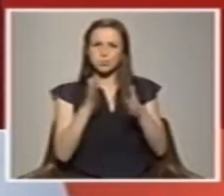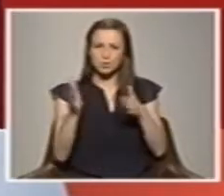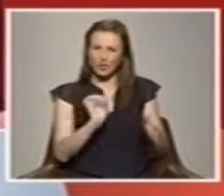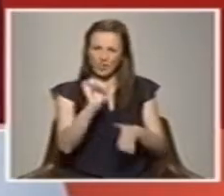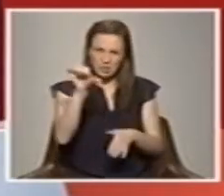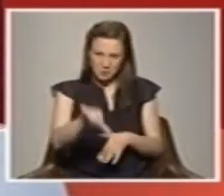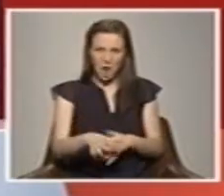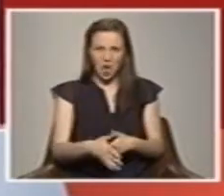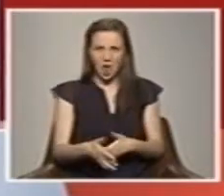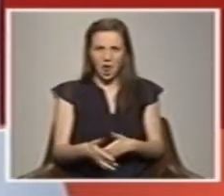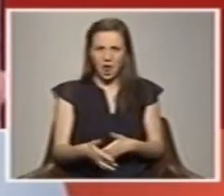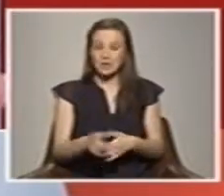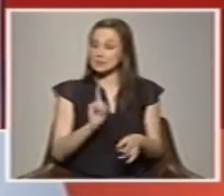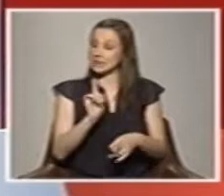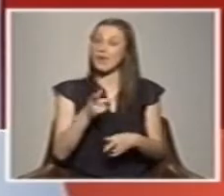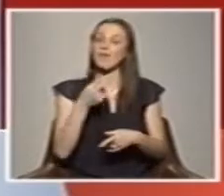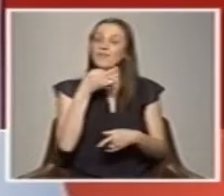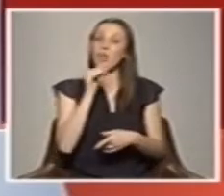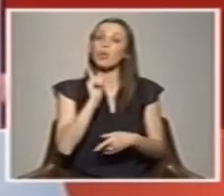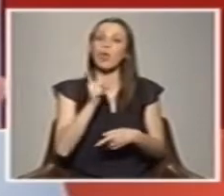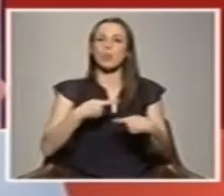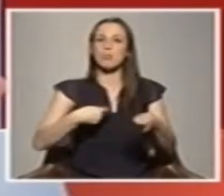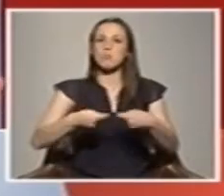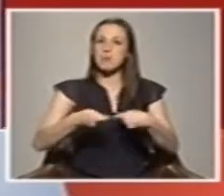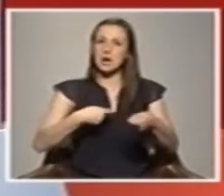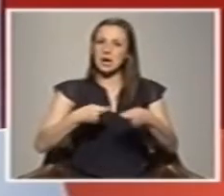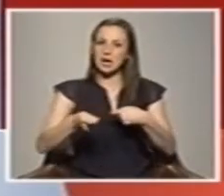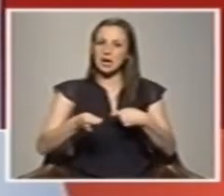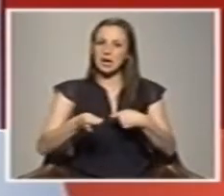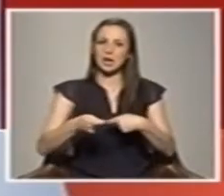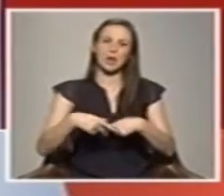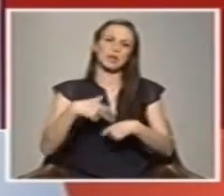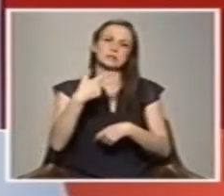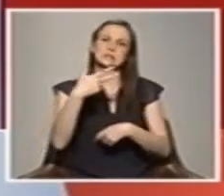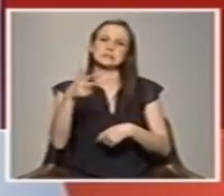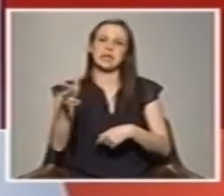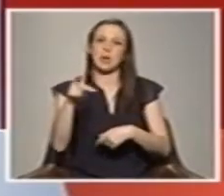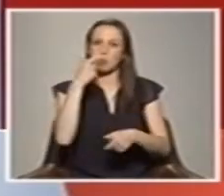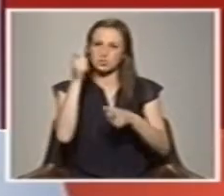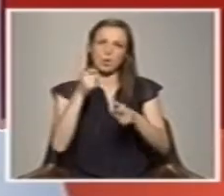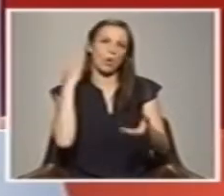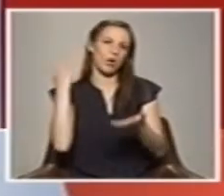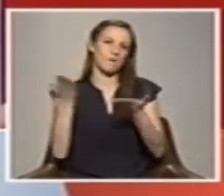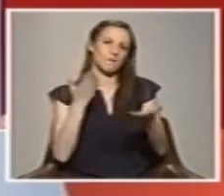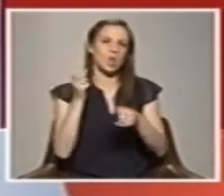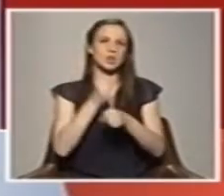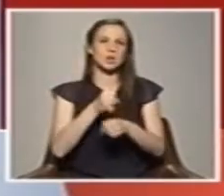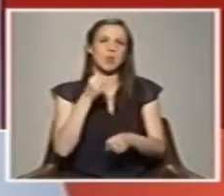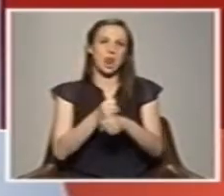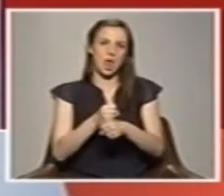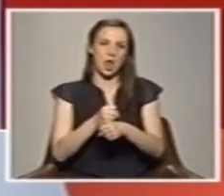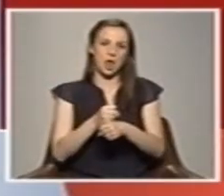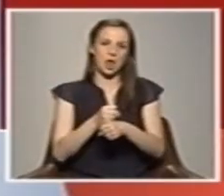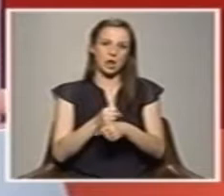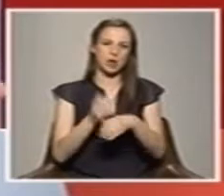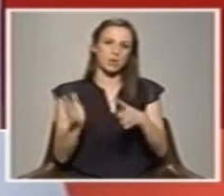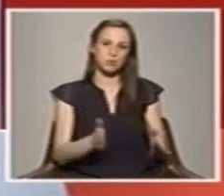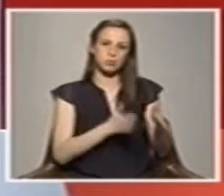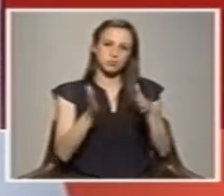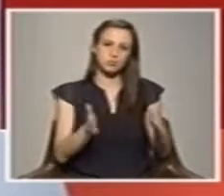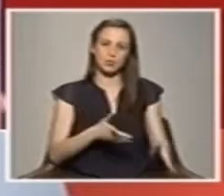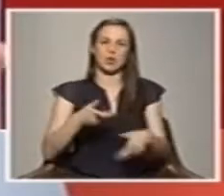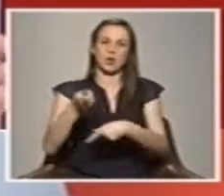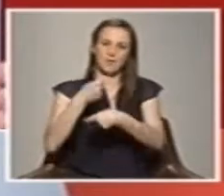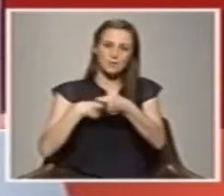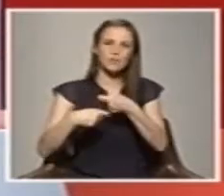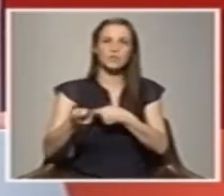Não, nós estamos a falar de um mercado onde estão uma centena de operadores a operar. Entre produtores, comerciantes, grossistas, toda